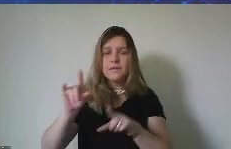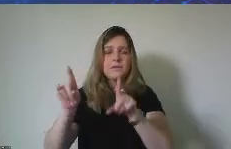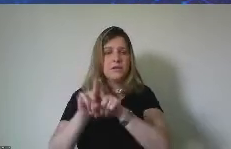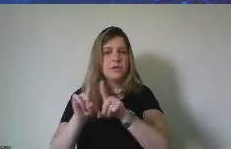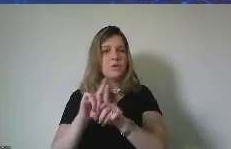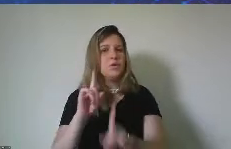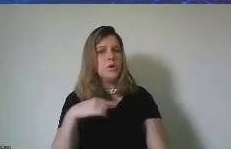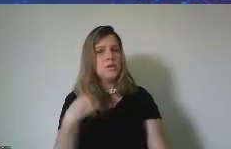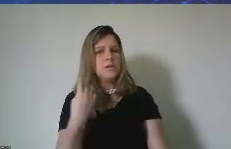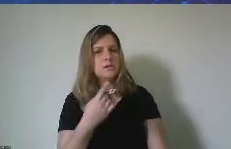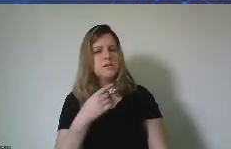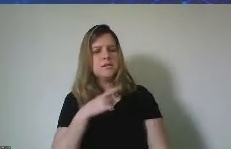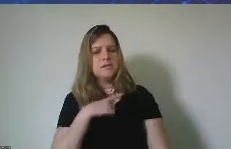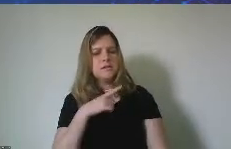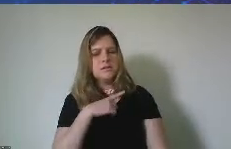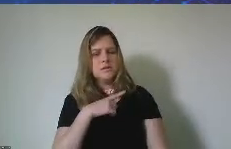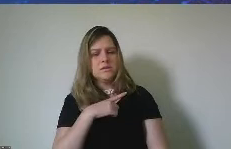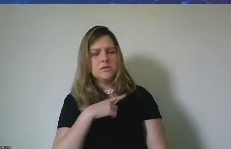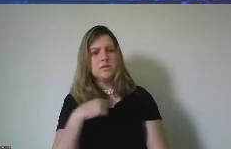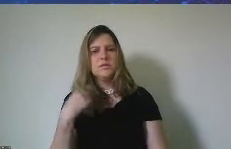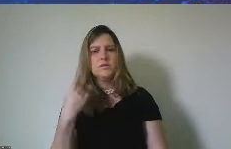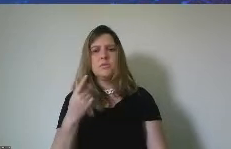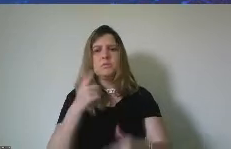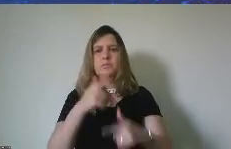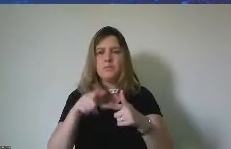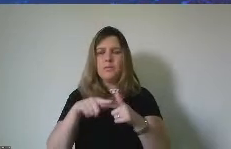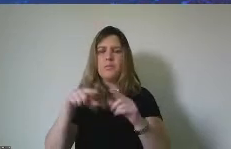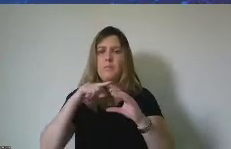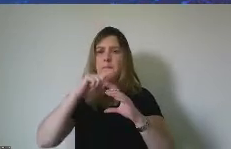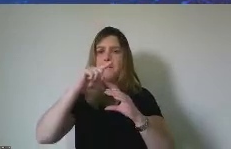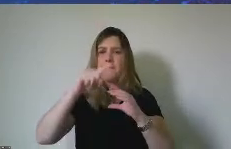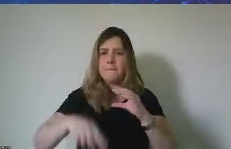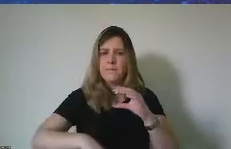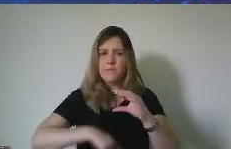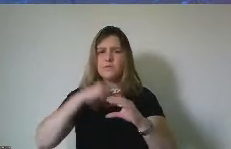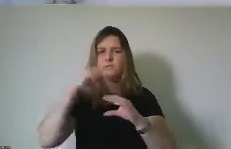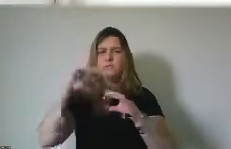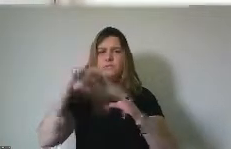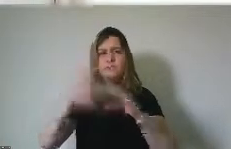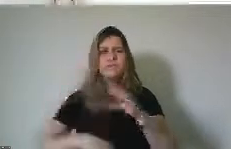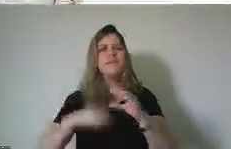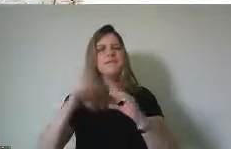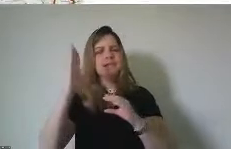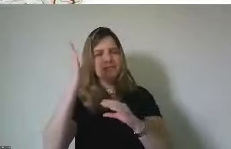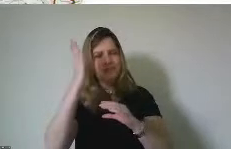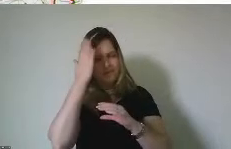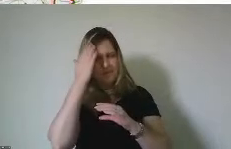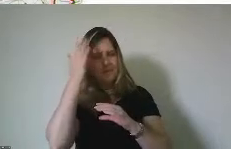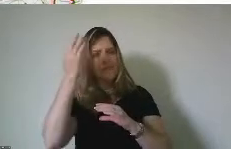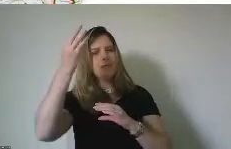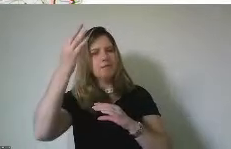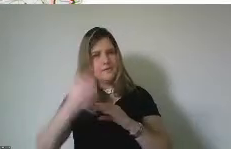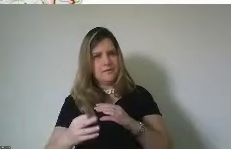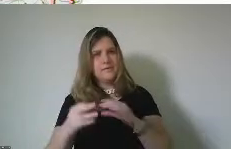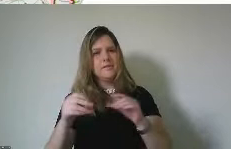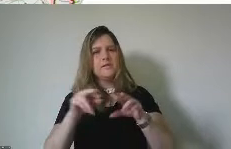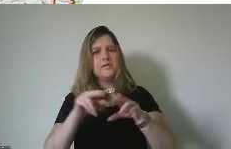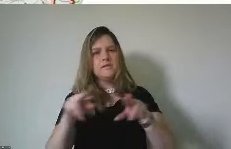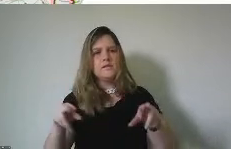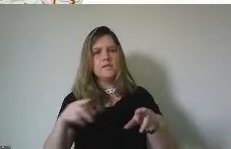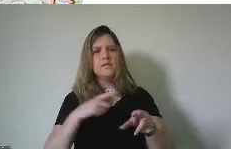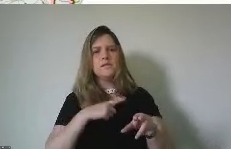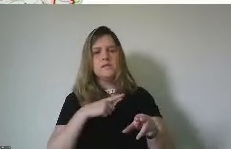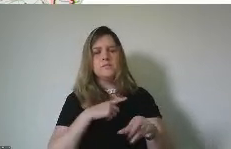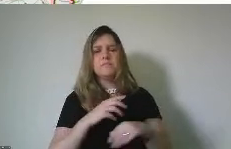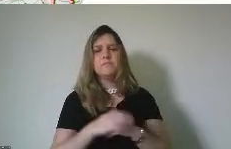tempo tem sido Panorama mundial o mundo tem olhado para exatamente esses fatores e isso que a gente acredita